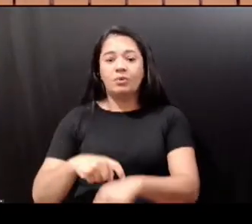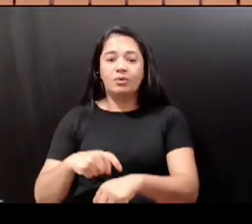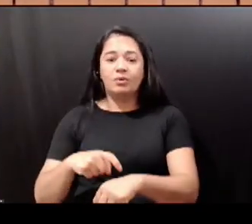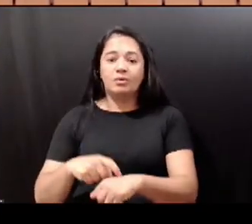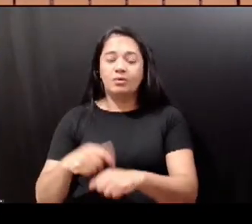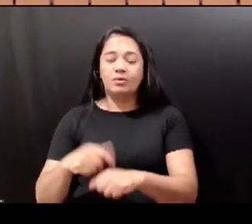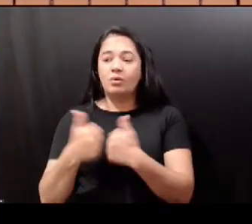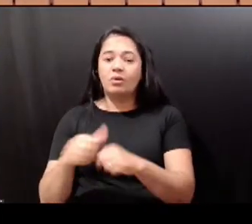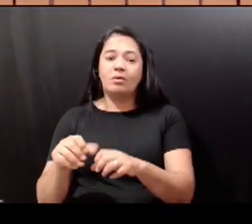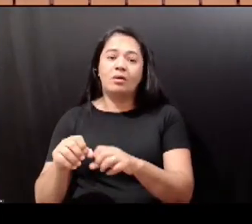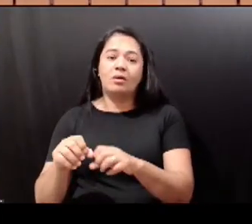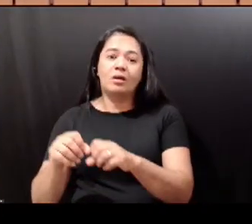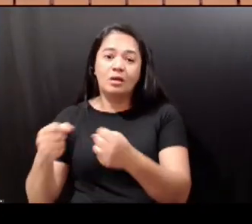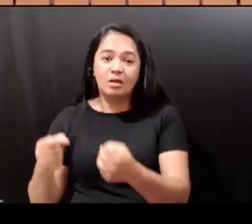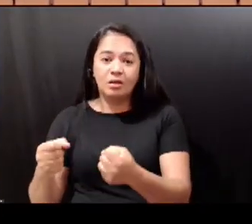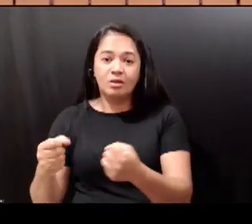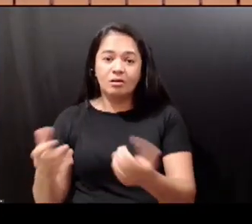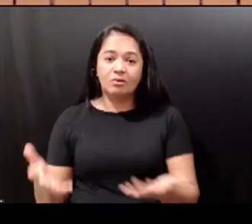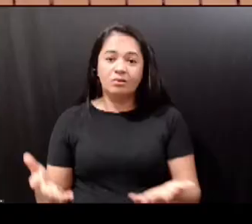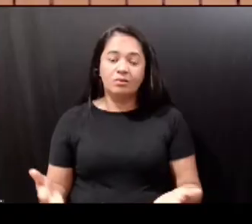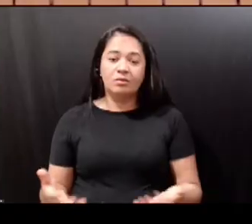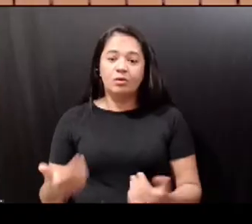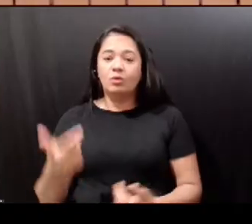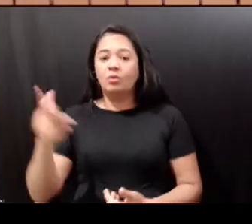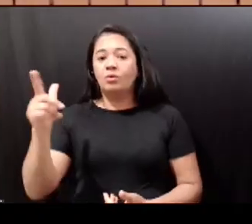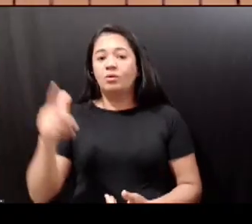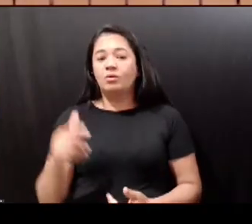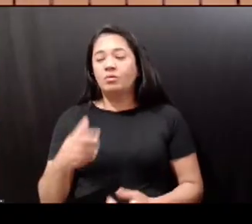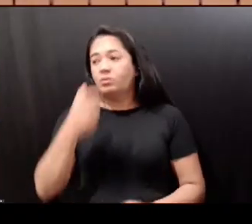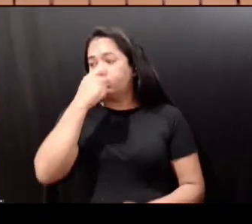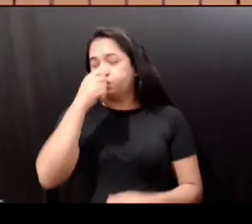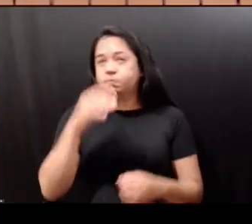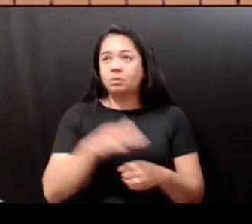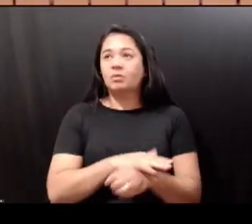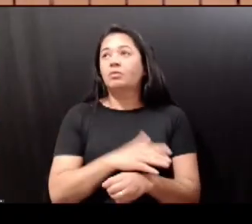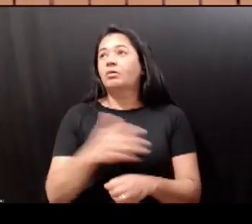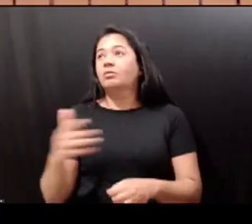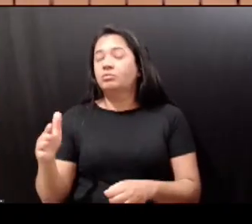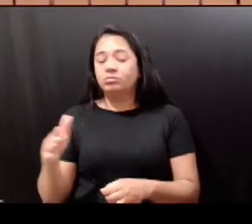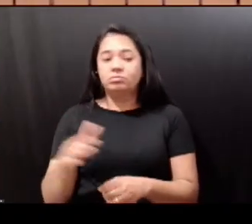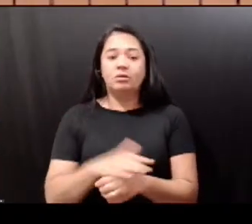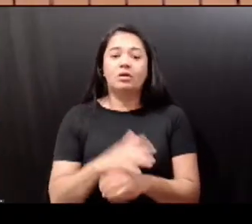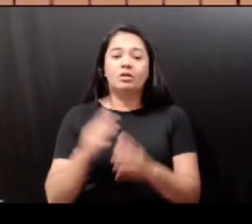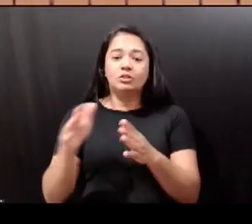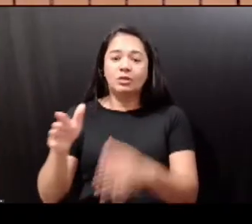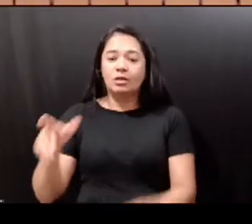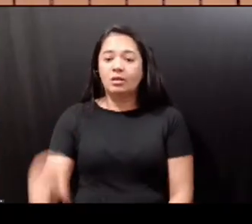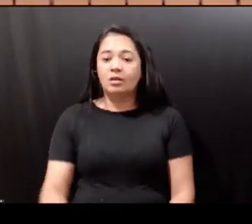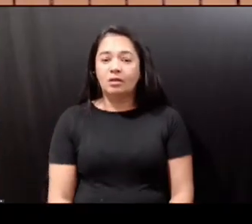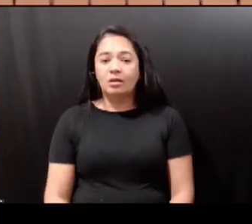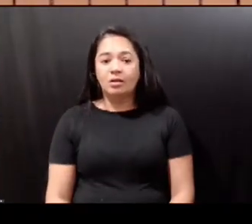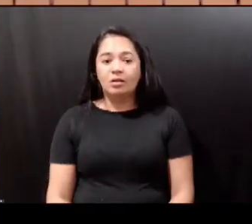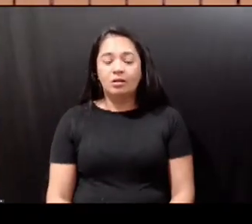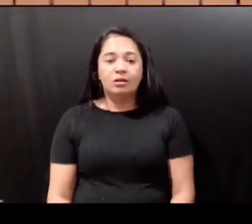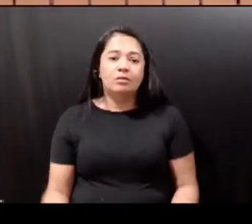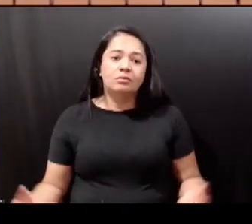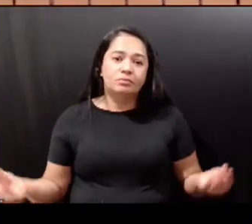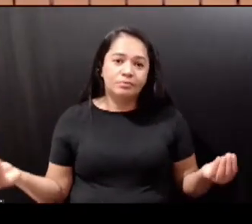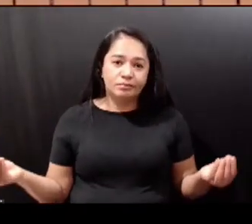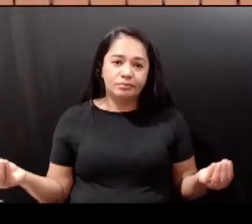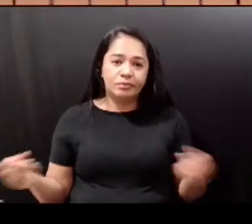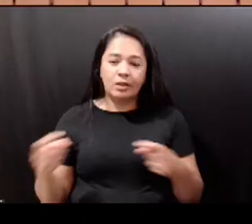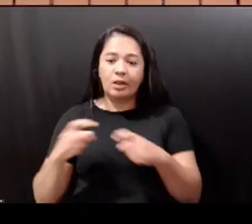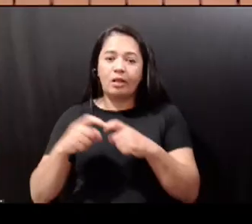disse aqui, o próximo passa está lotado, o outro passa está lotado, ela chega lá após na consulta dela, atrasada,